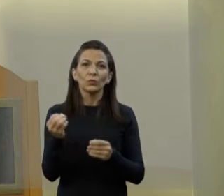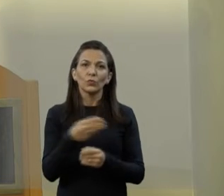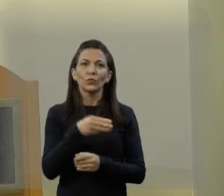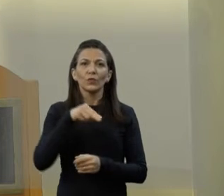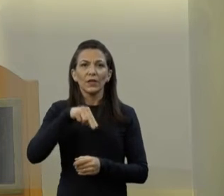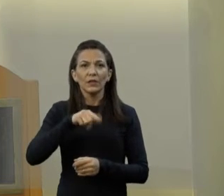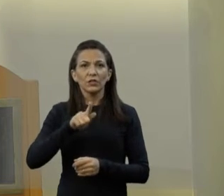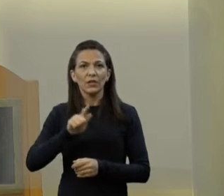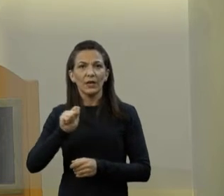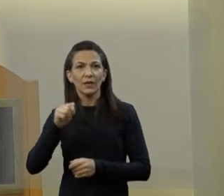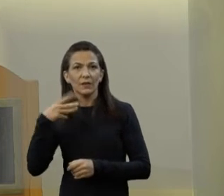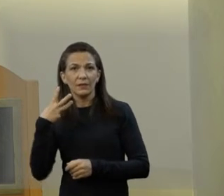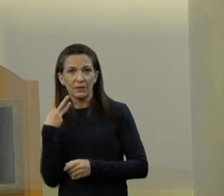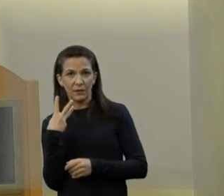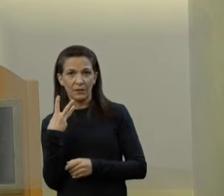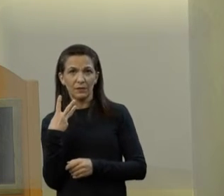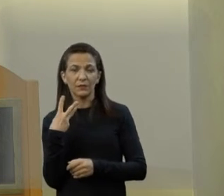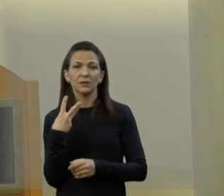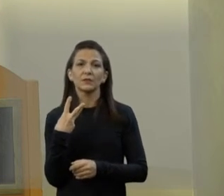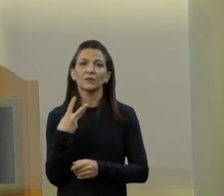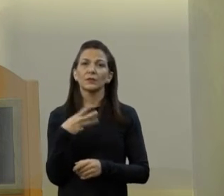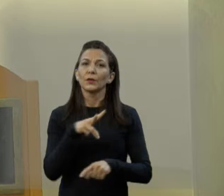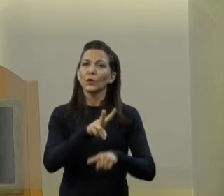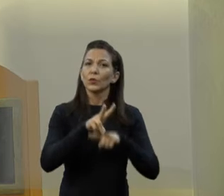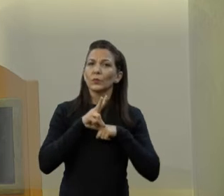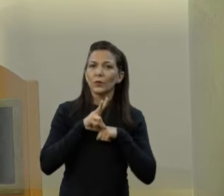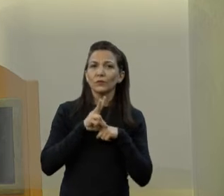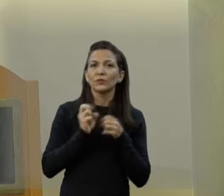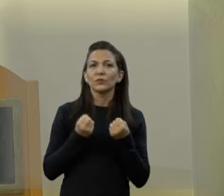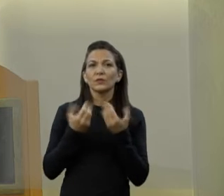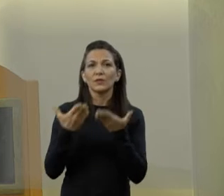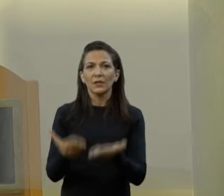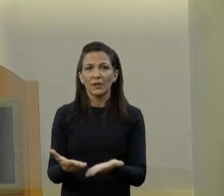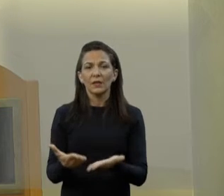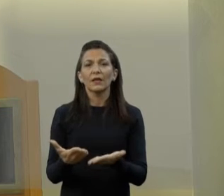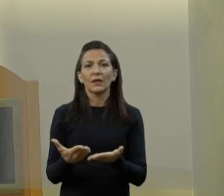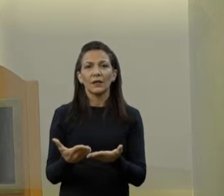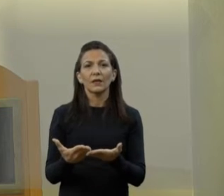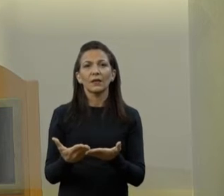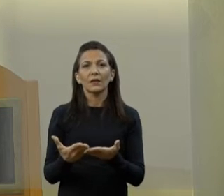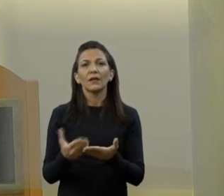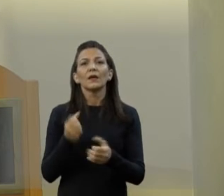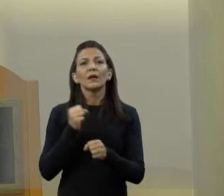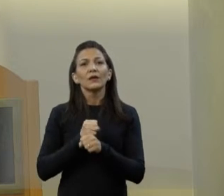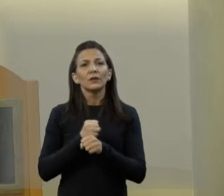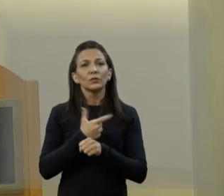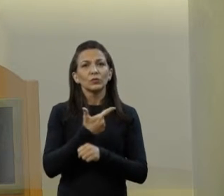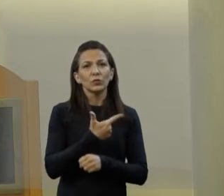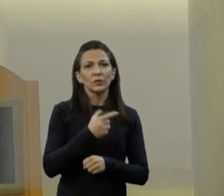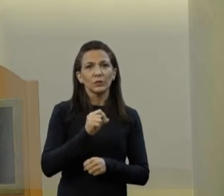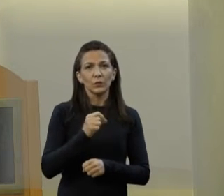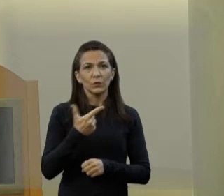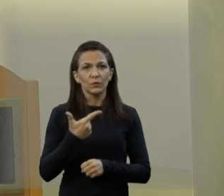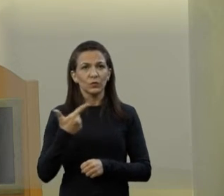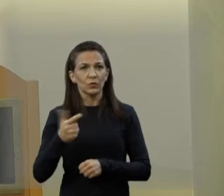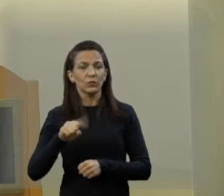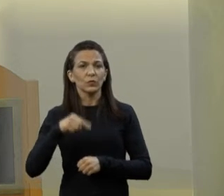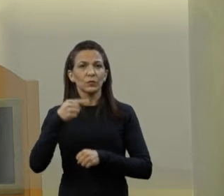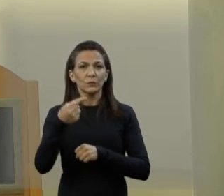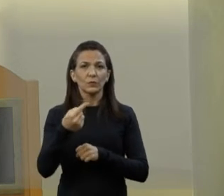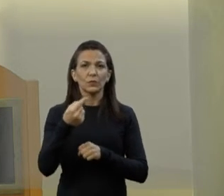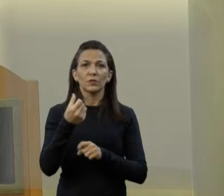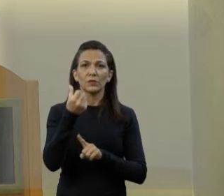nga3 então que está previsto aí a entrega no segundo semestre desse ano então assim que